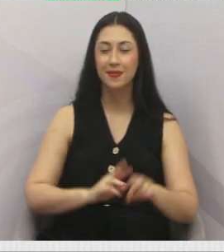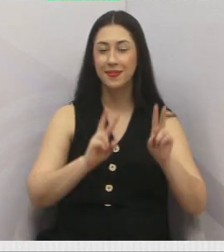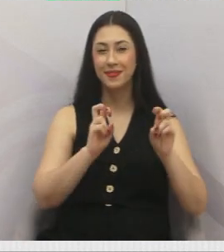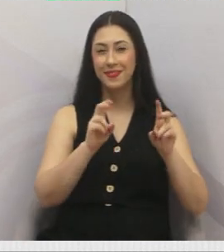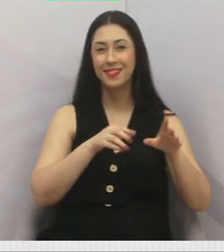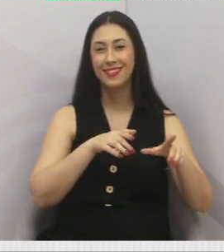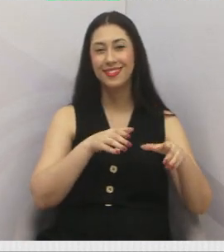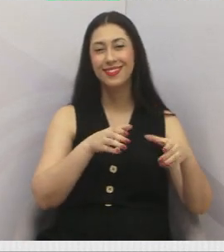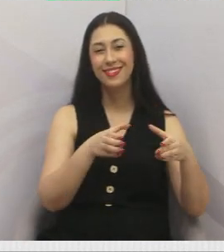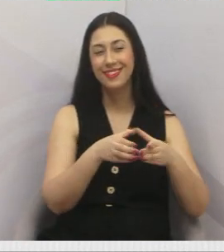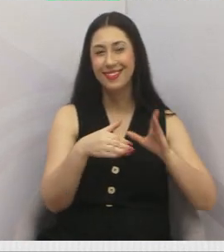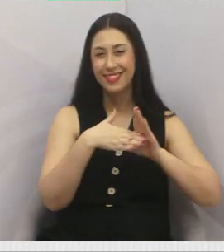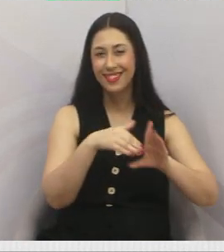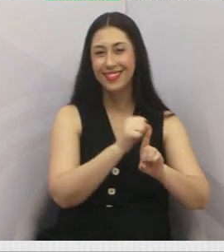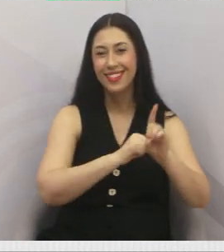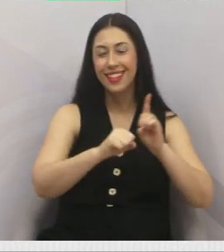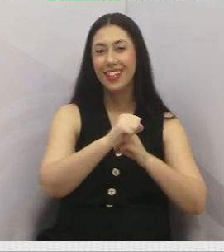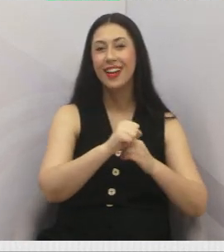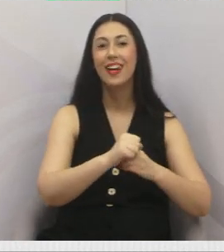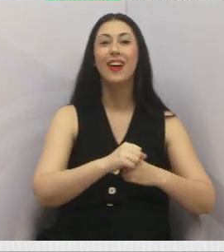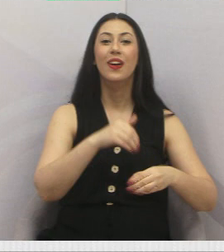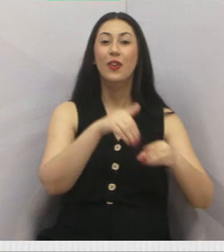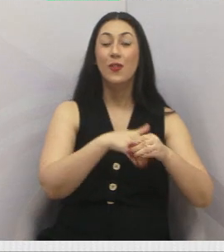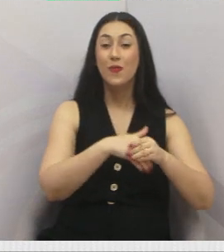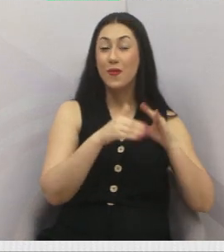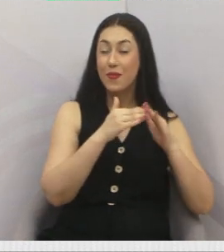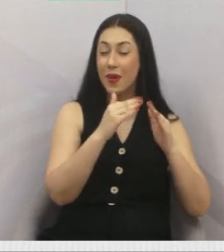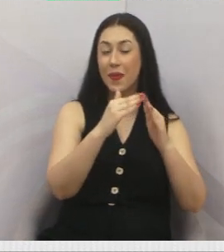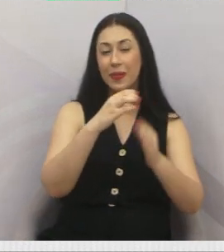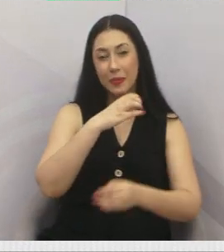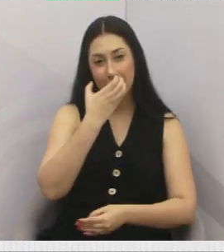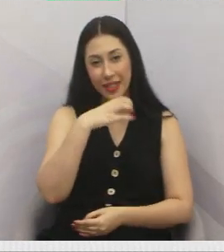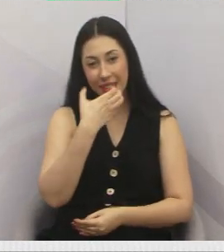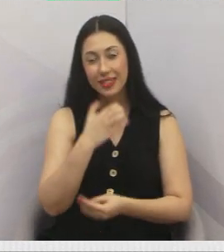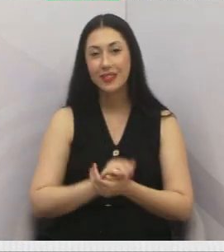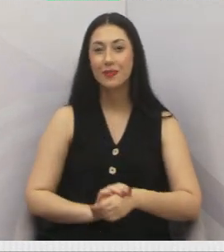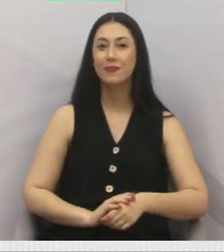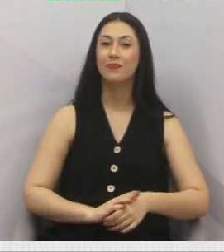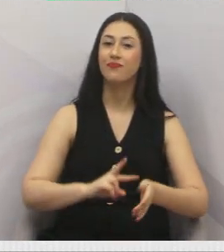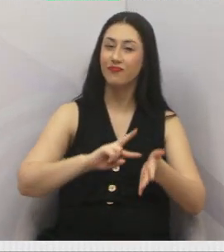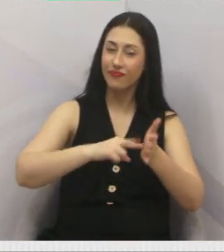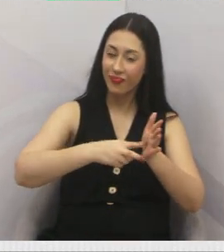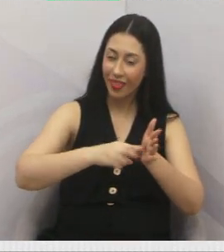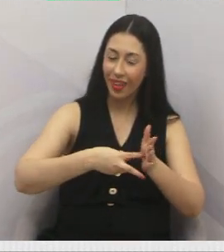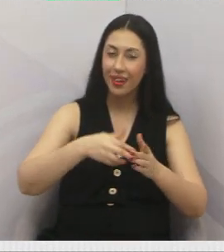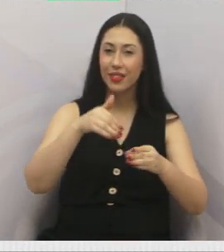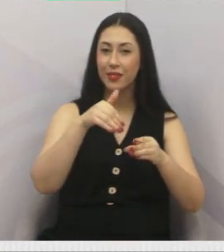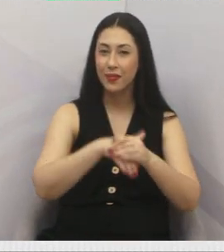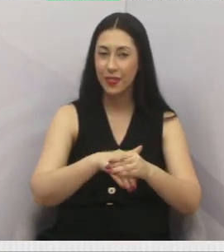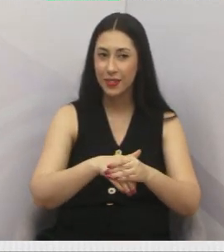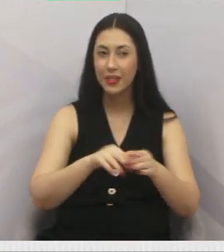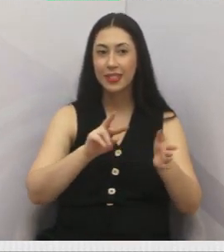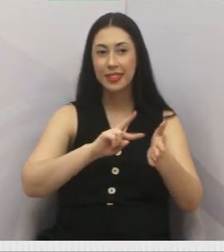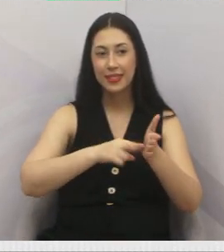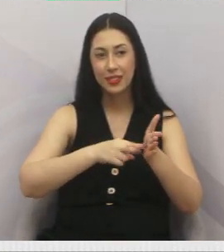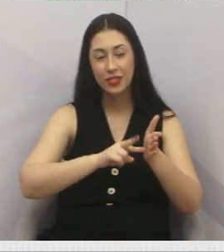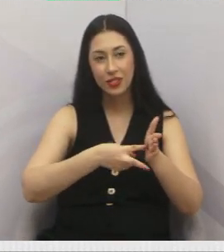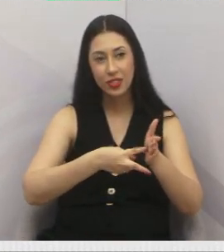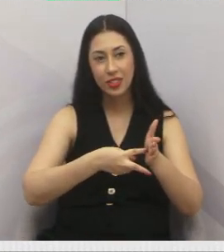Segmento Movimentos Populares, um voto para Jardim Paraíso e Jardim Holanda. Segmento Entidade de Classe Sindical, um voto para